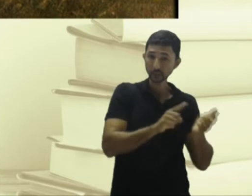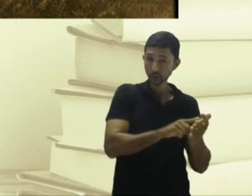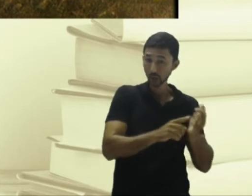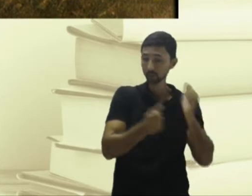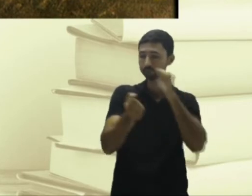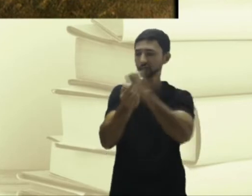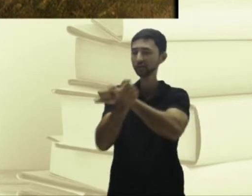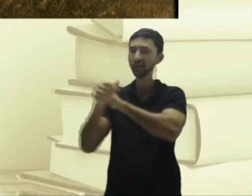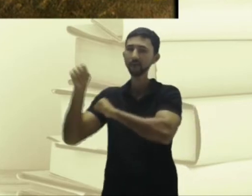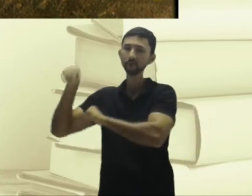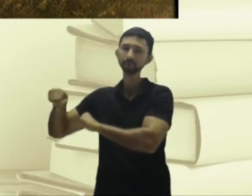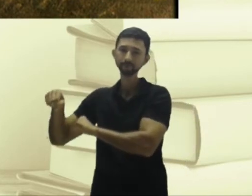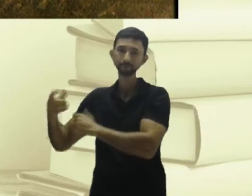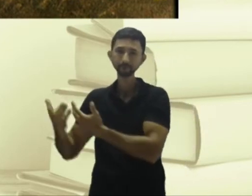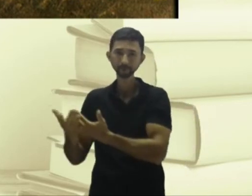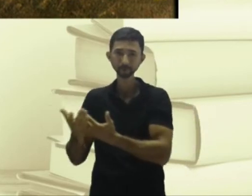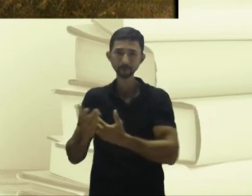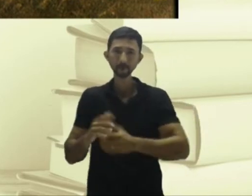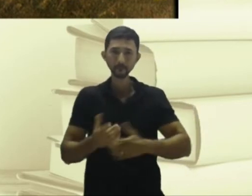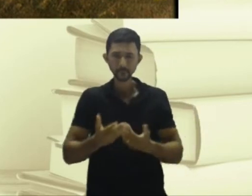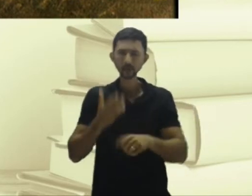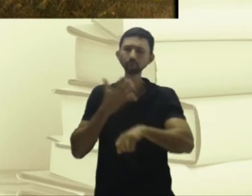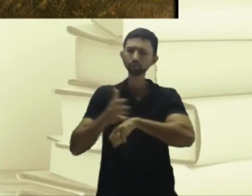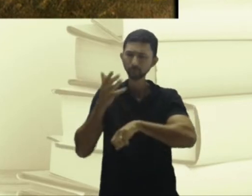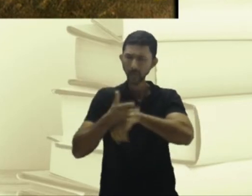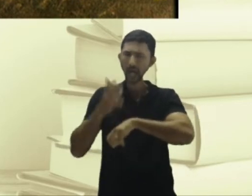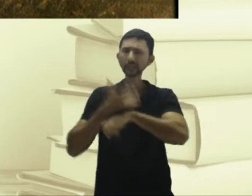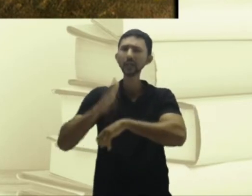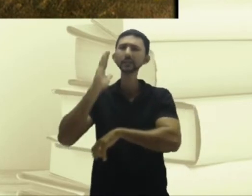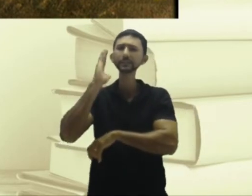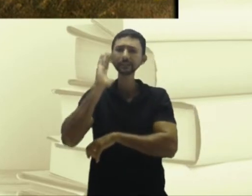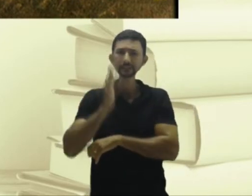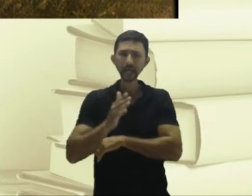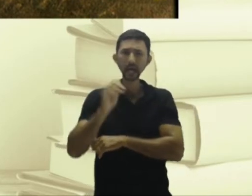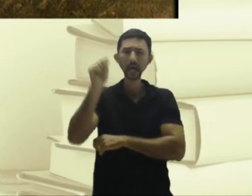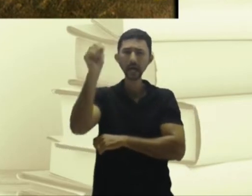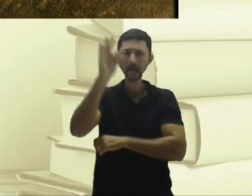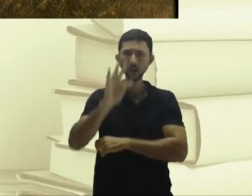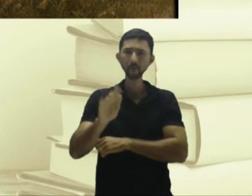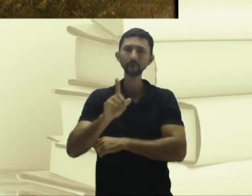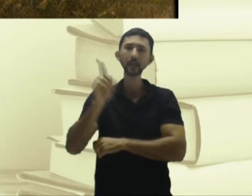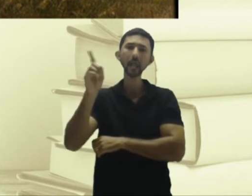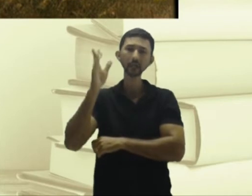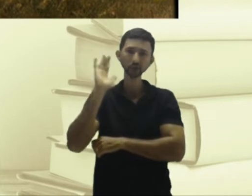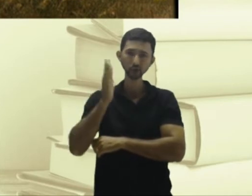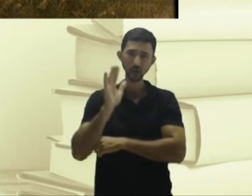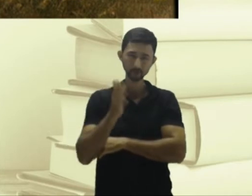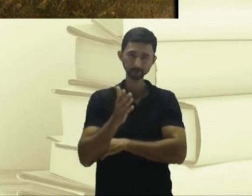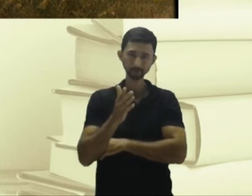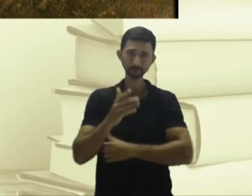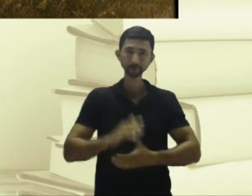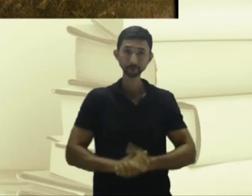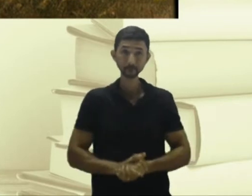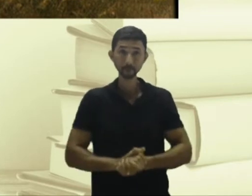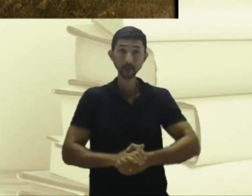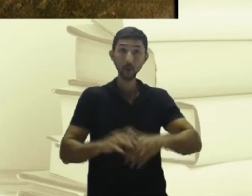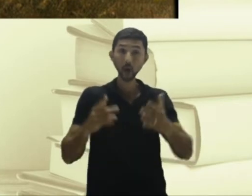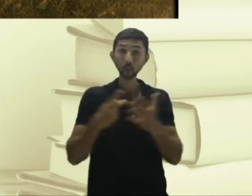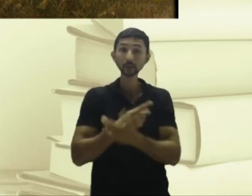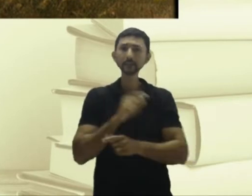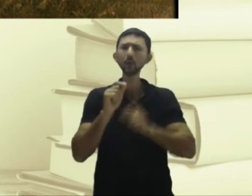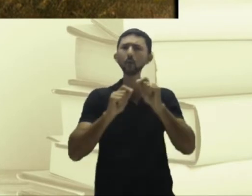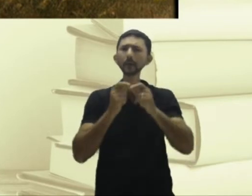impérios vencedores, certo? Então era uma prática que já existia no continente africano. O que fizeram os brancos,